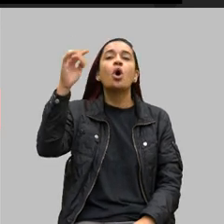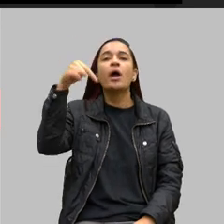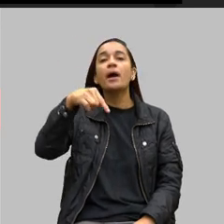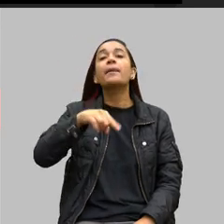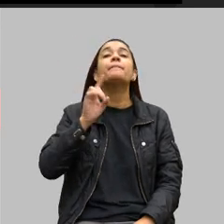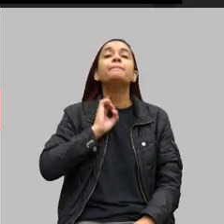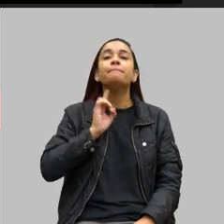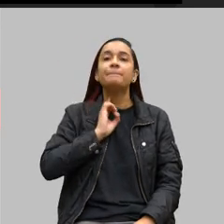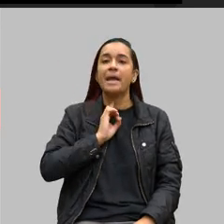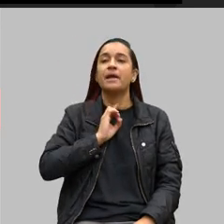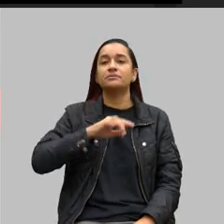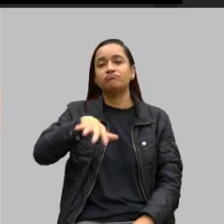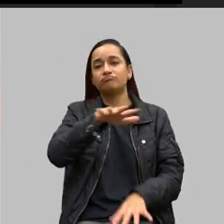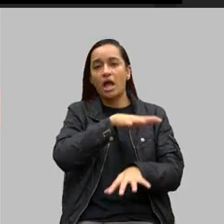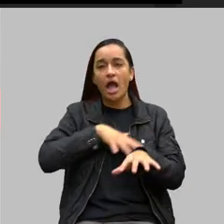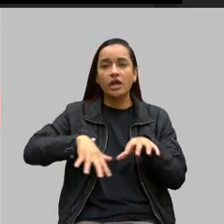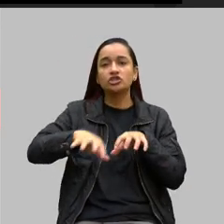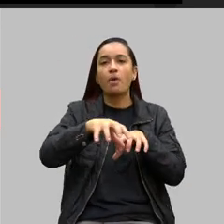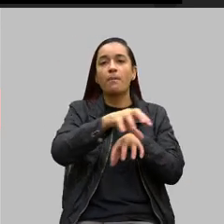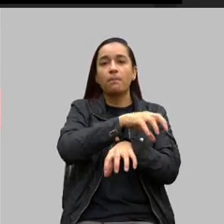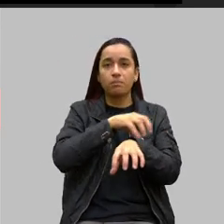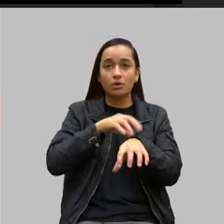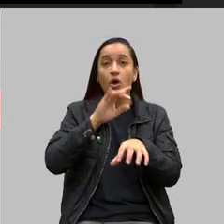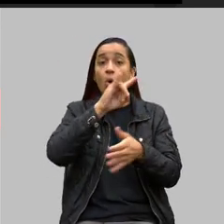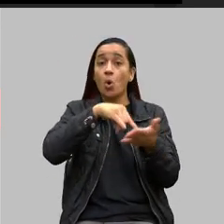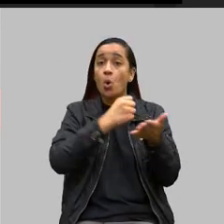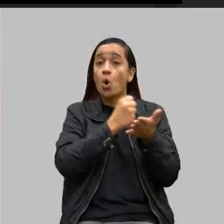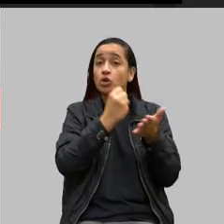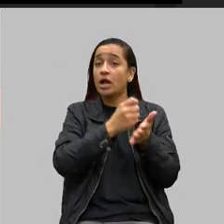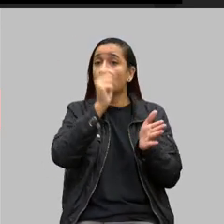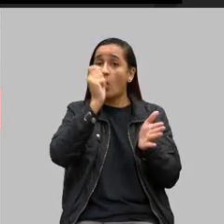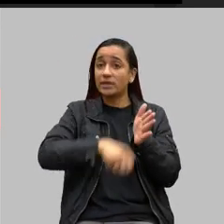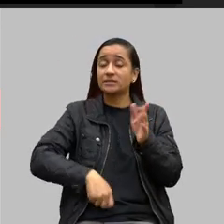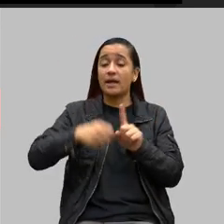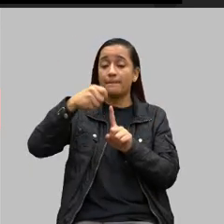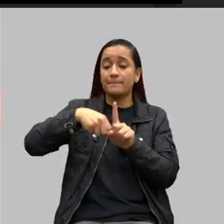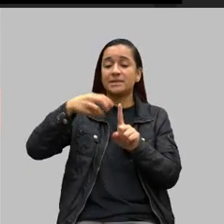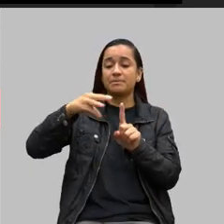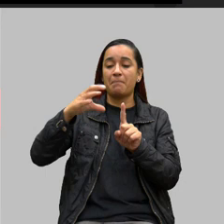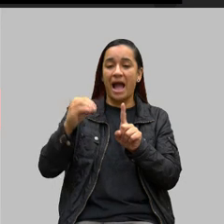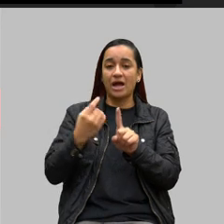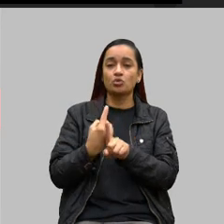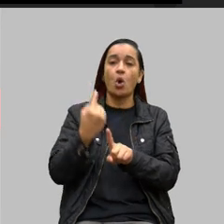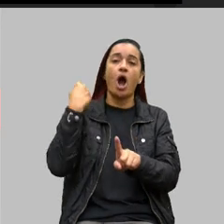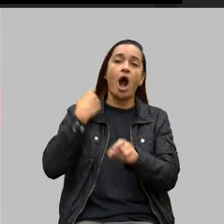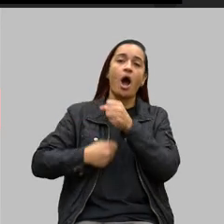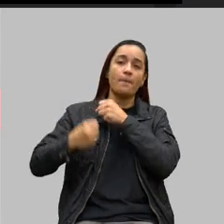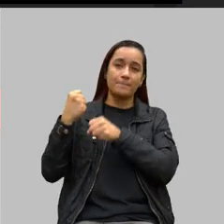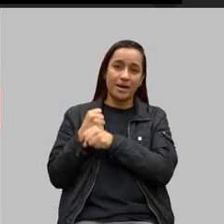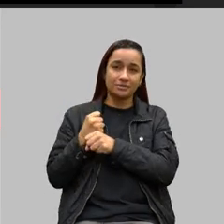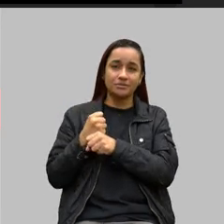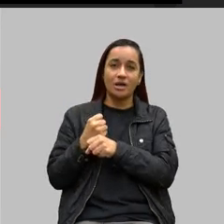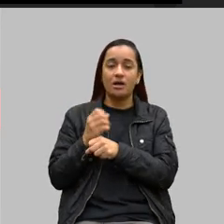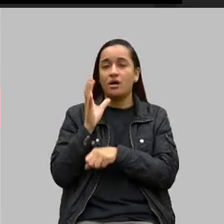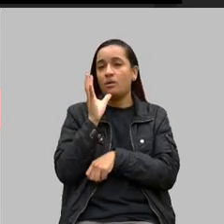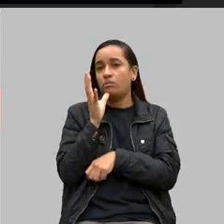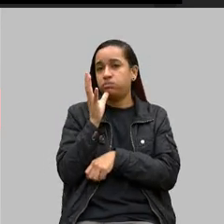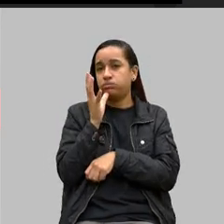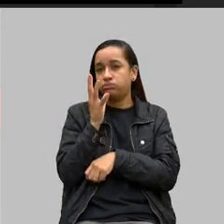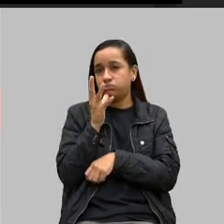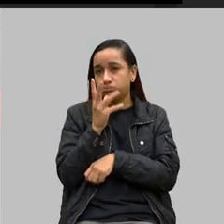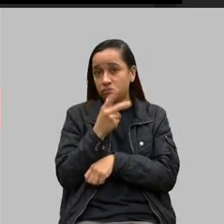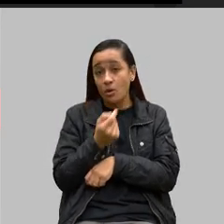Metropolitana e que teve o contrato assinado em março do ano passado tem encaminhado a Passos largos né são aí quase 4 bilhões de